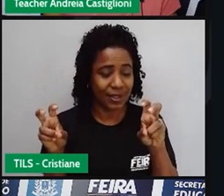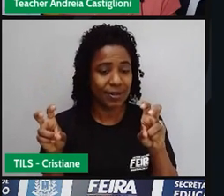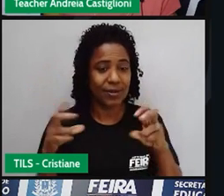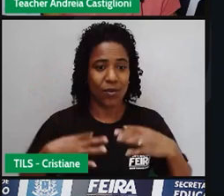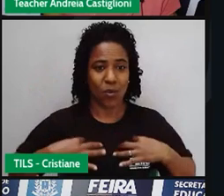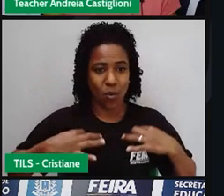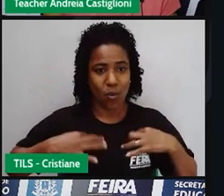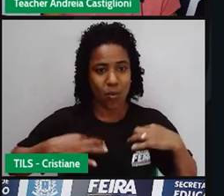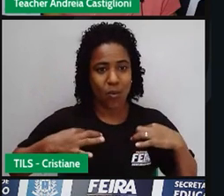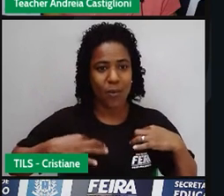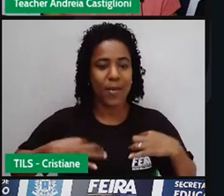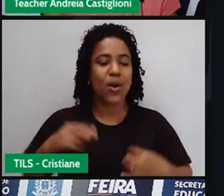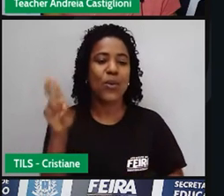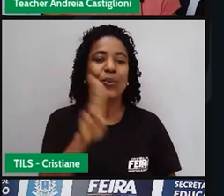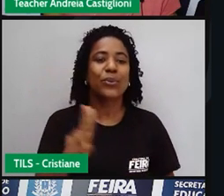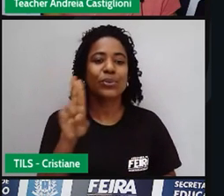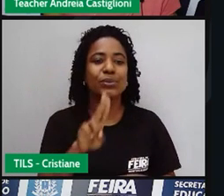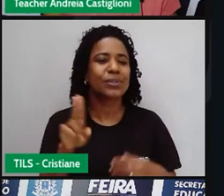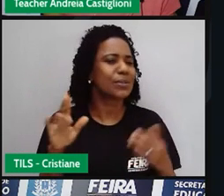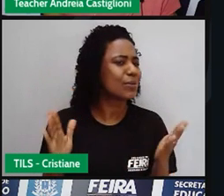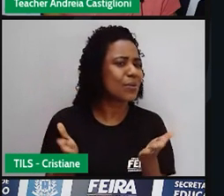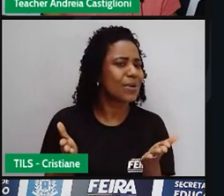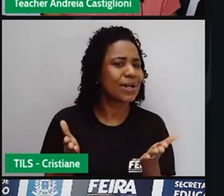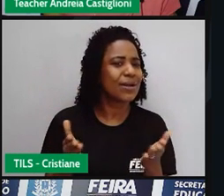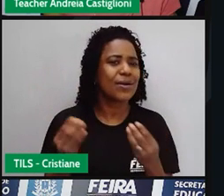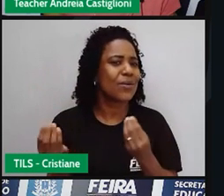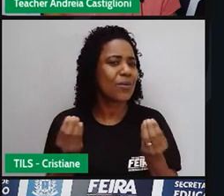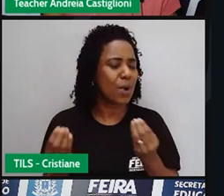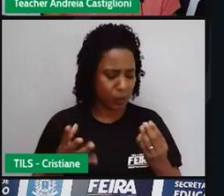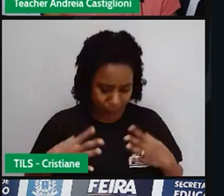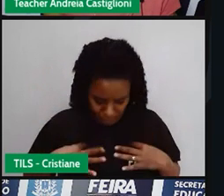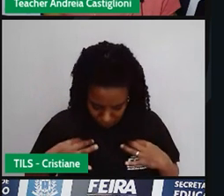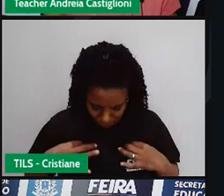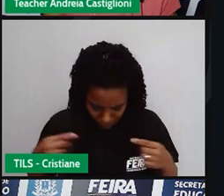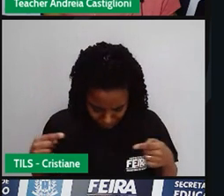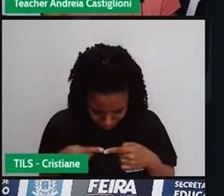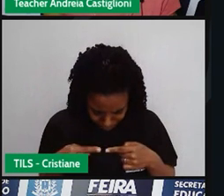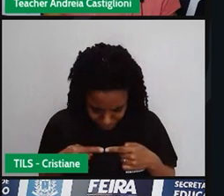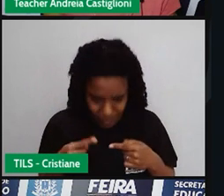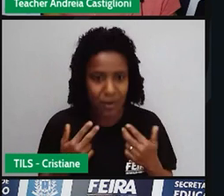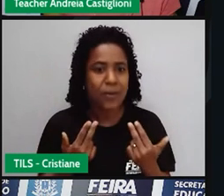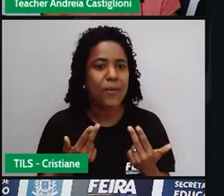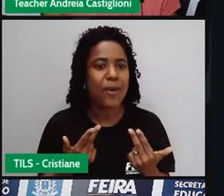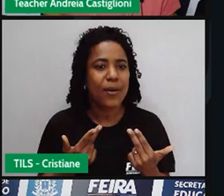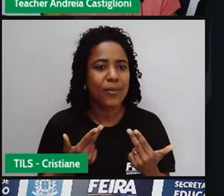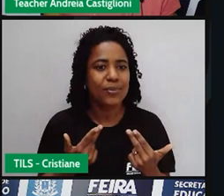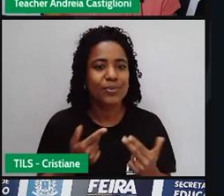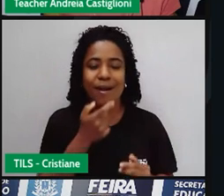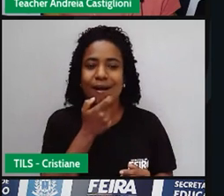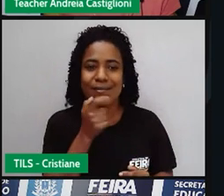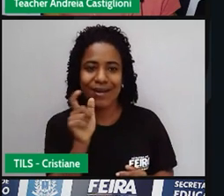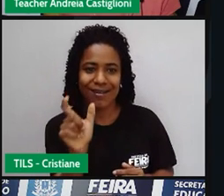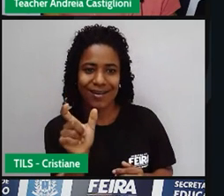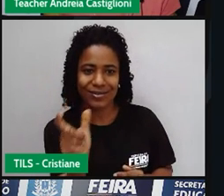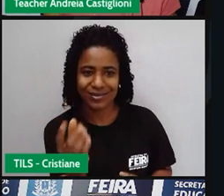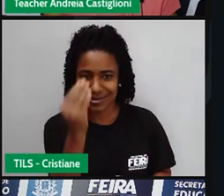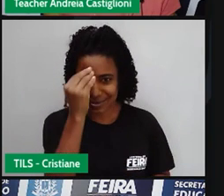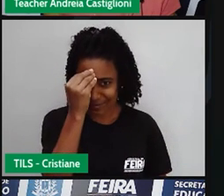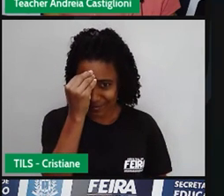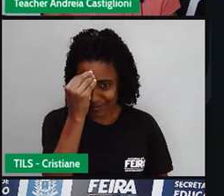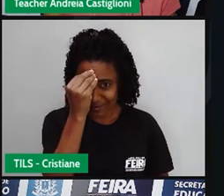peças de vestuário que você está utilizando no momento de realizar a atividade e olha a expressão ai